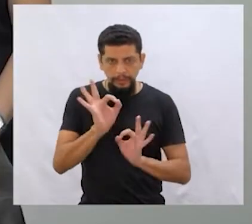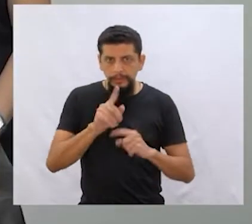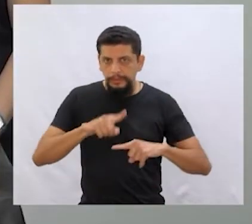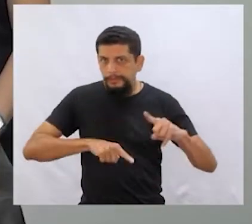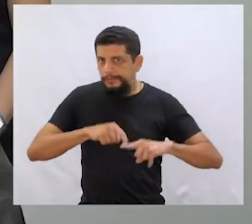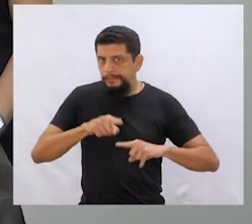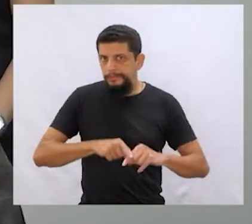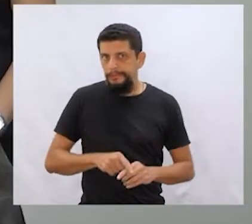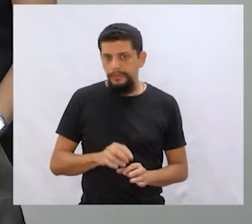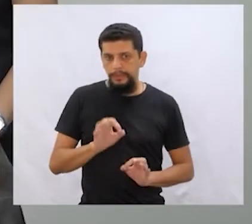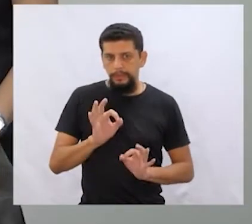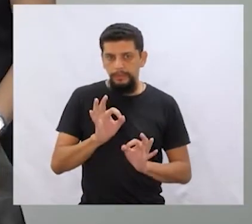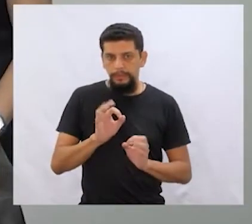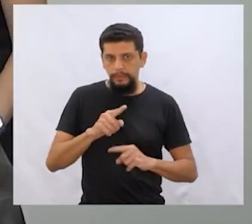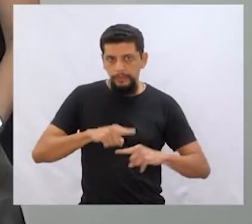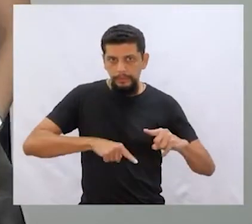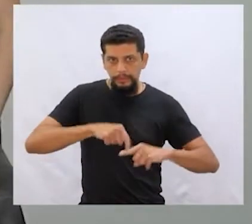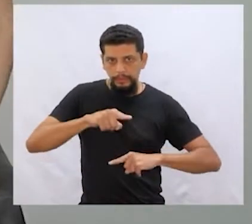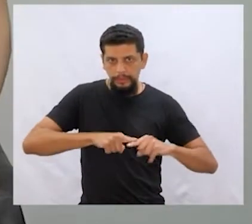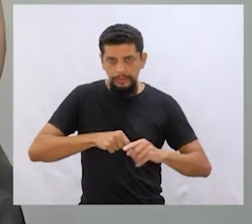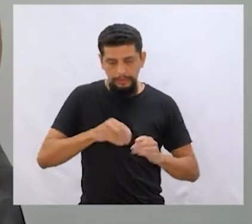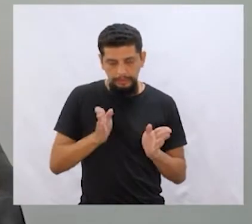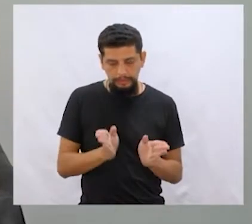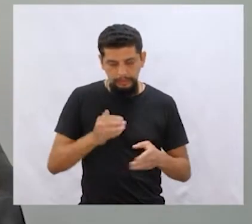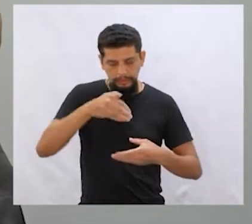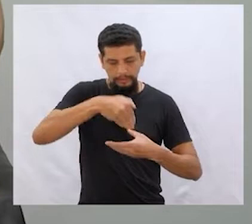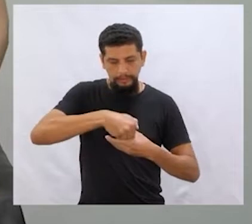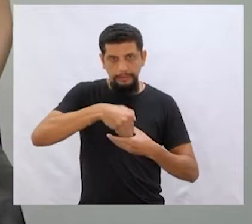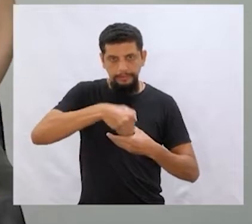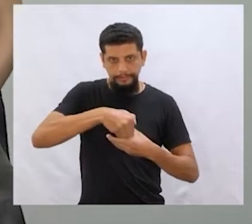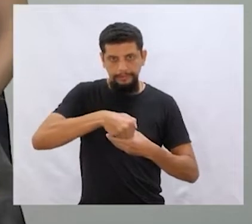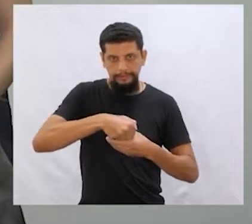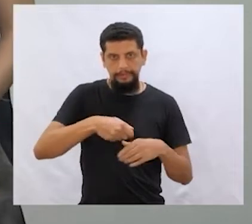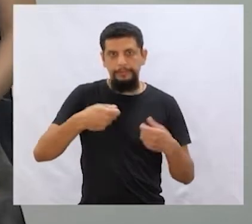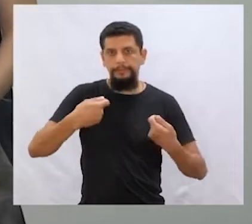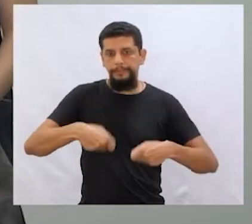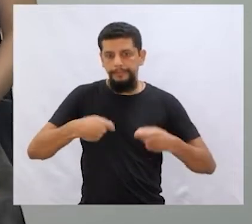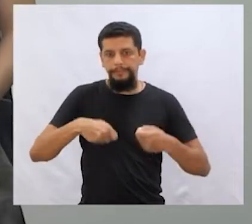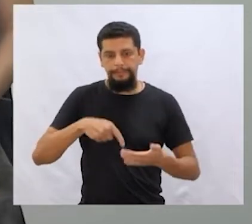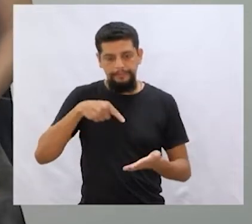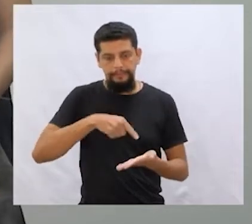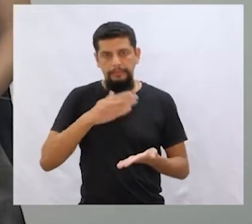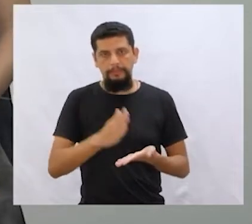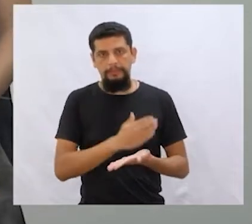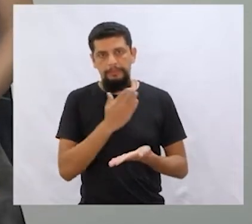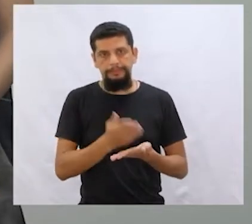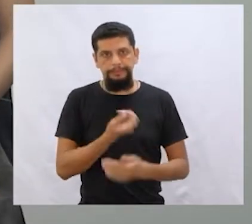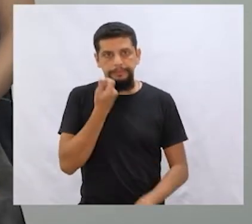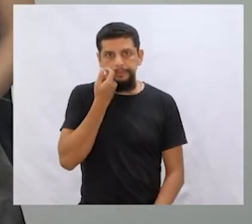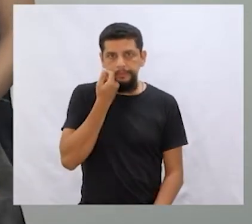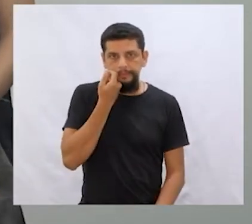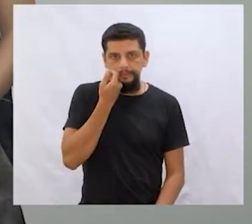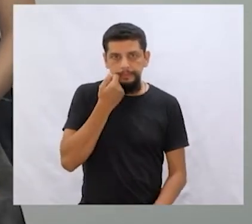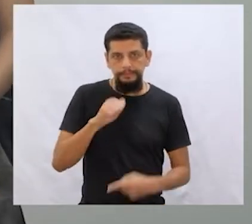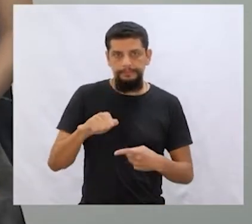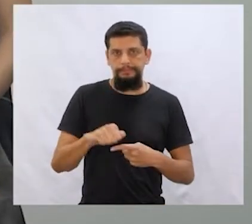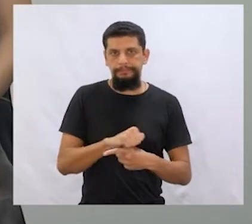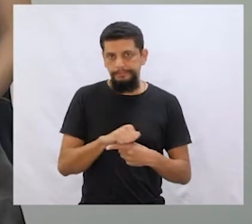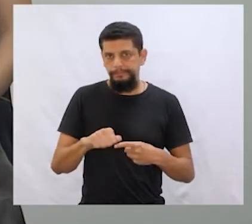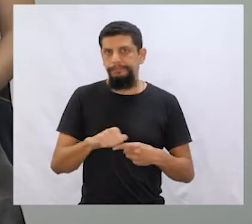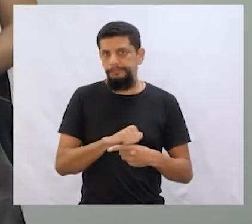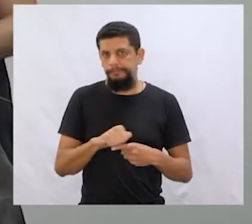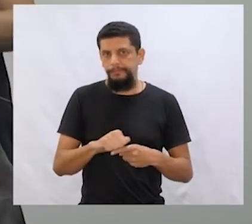Organizar o material. Então, os materiais nossos estão na caixinha e agora nós vamos precisar do caderno, do lápis e